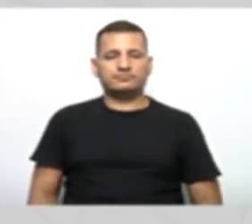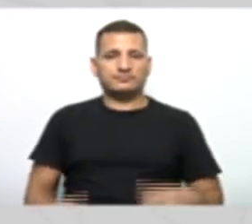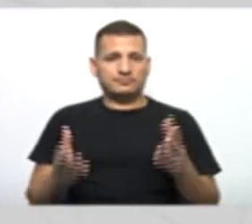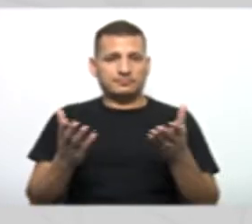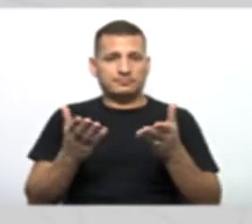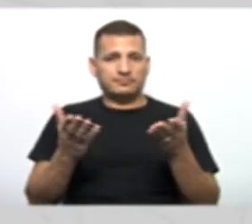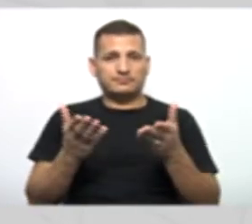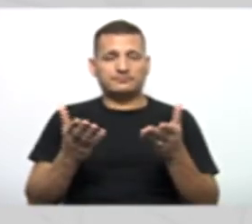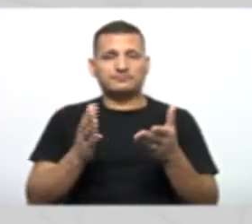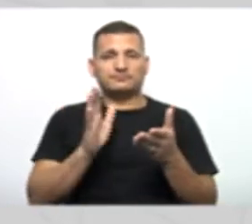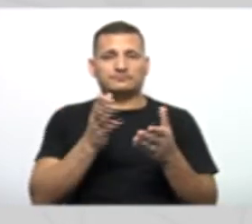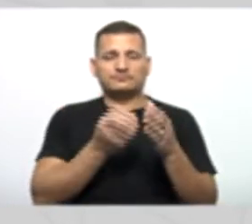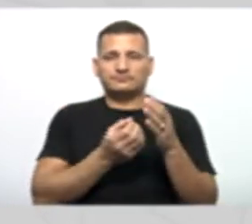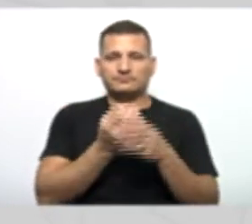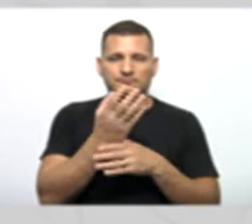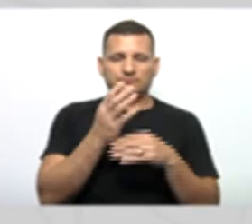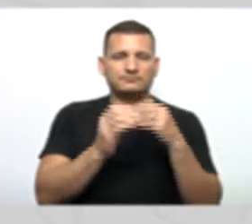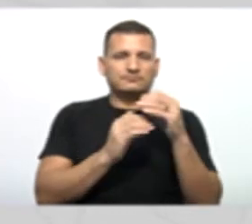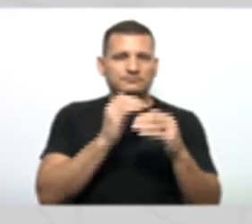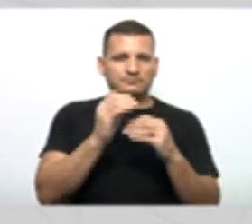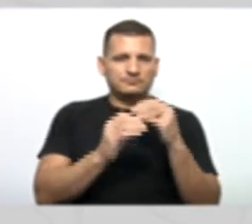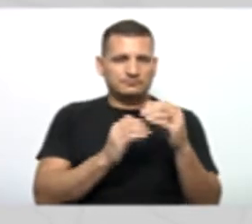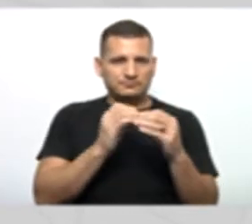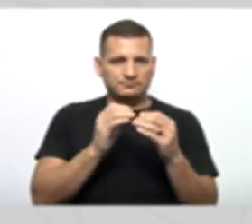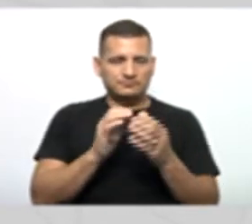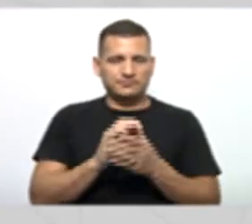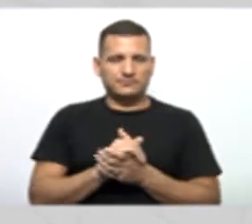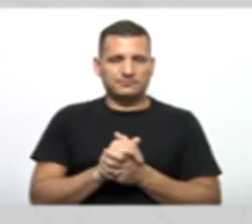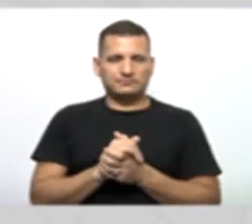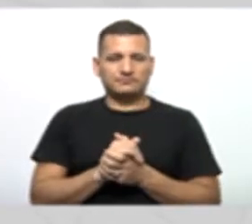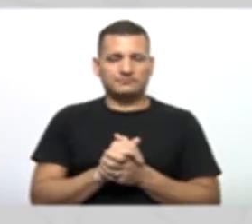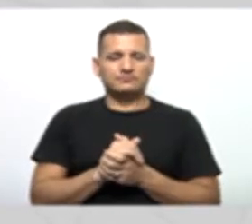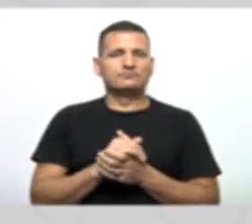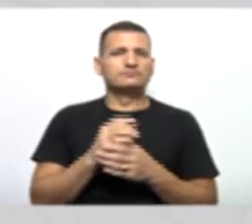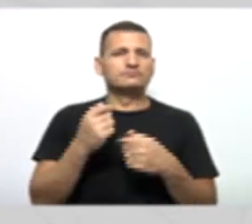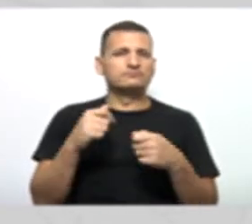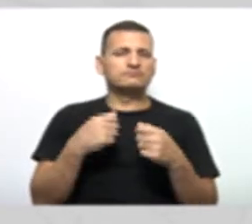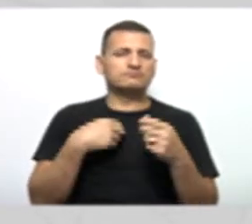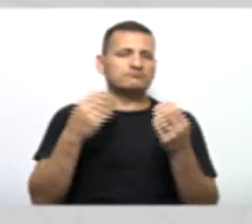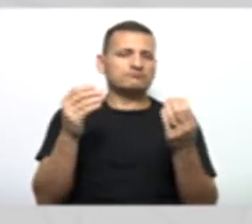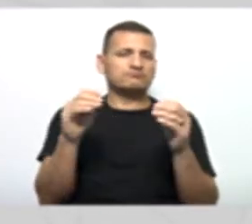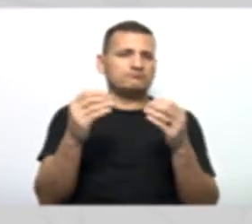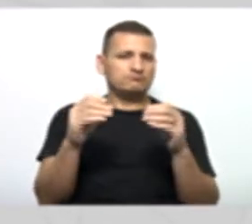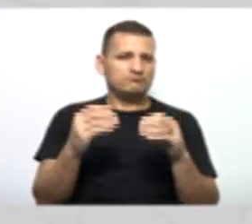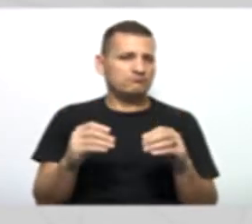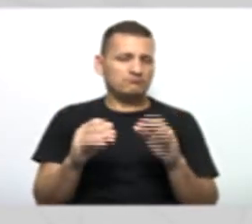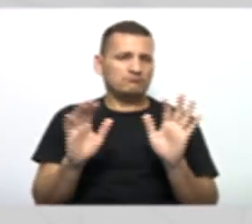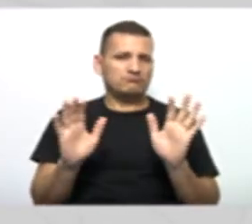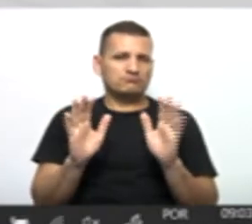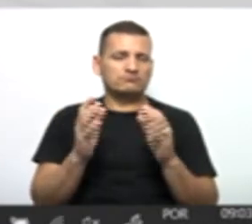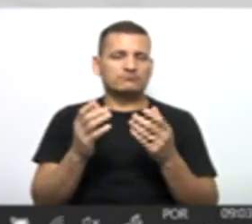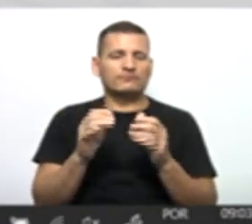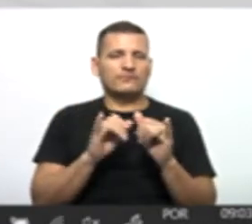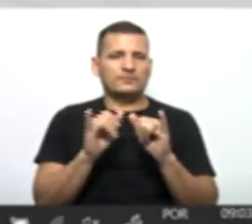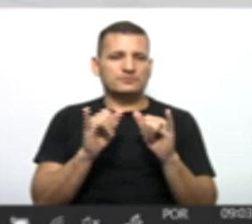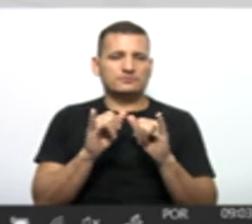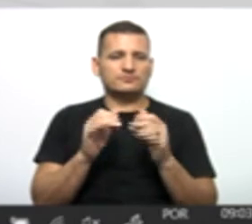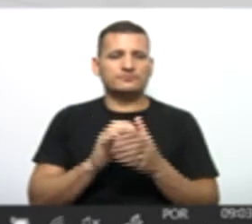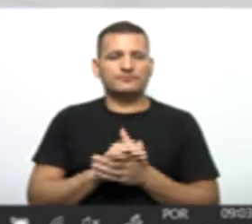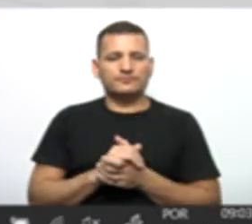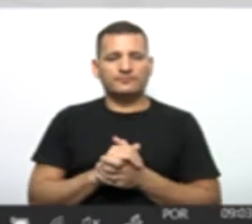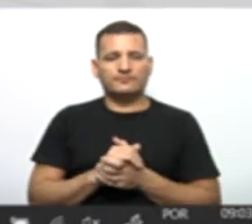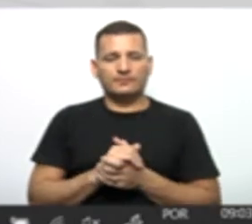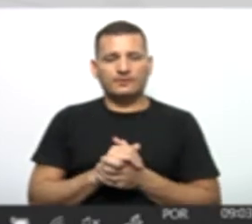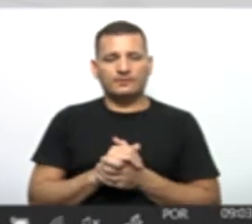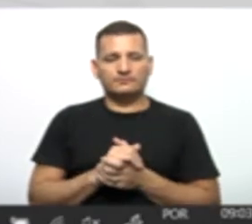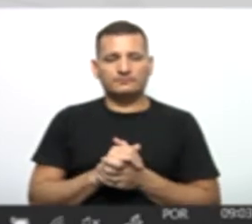Agora que a gente criou o banco de dados, nós precisamos inserir alguma coisa nesse banco de dados. Como vocês viram aqui, nós